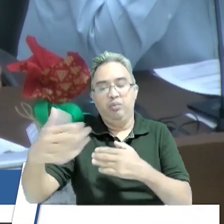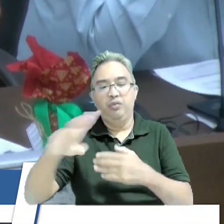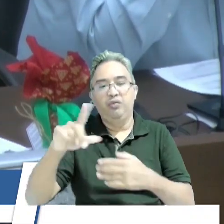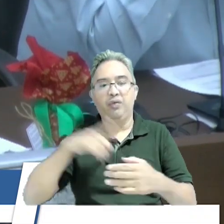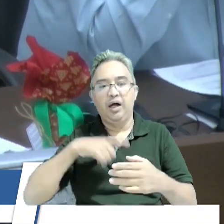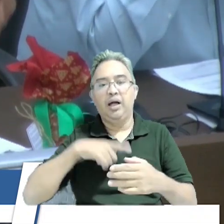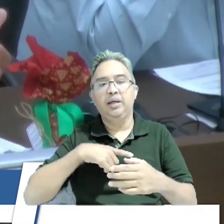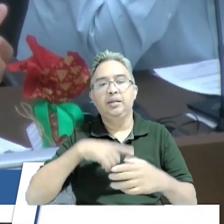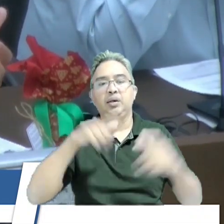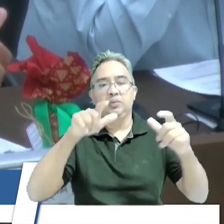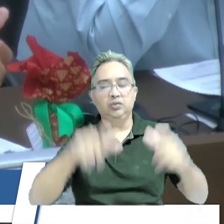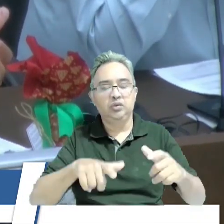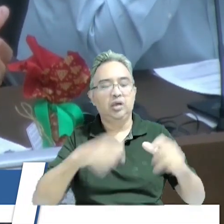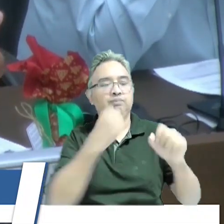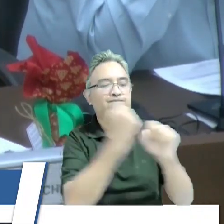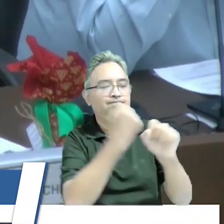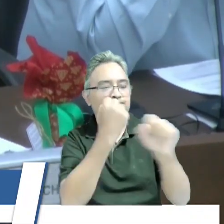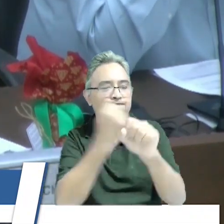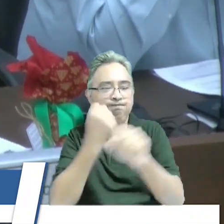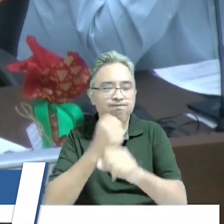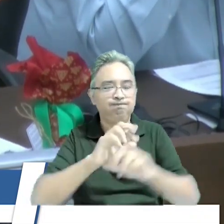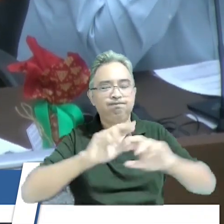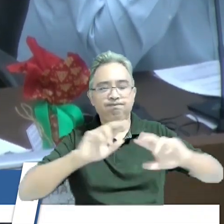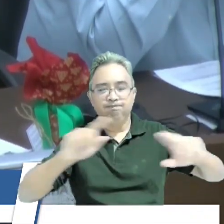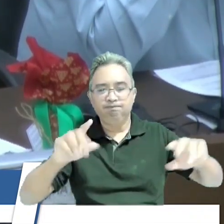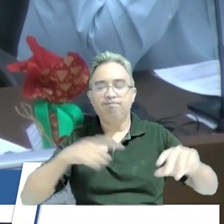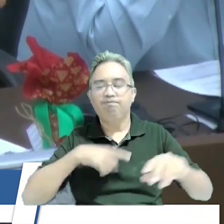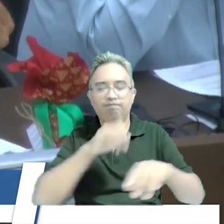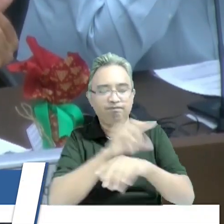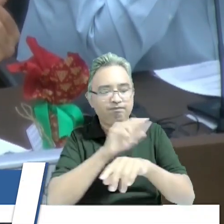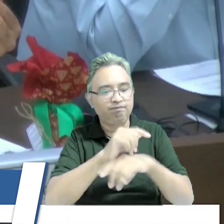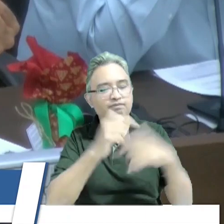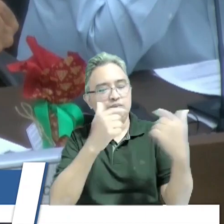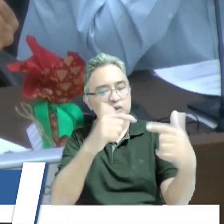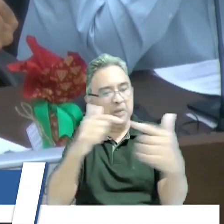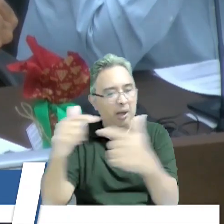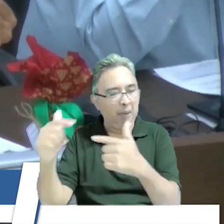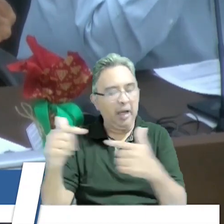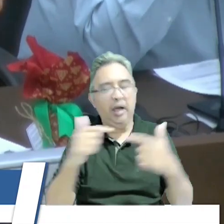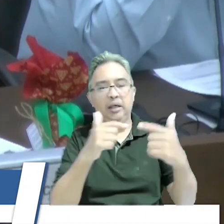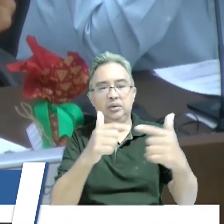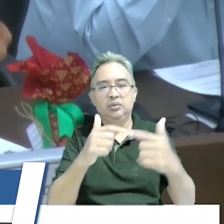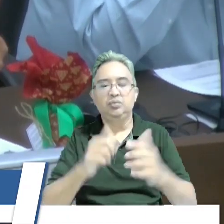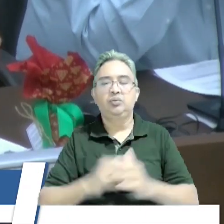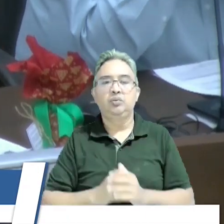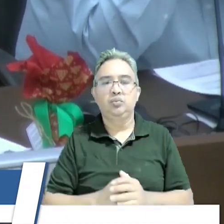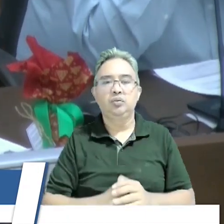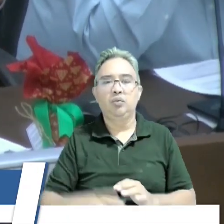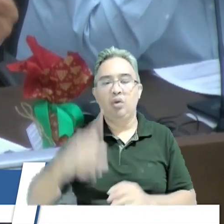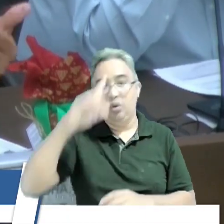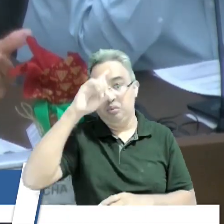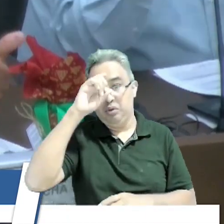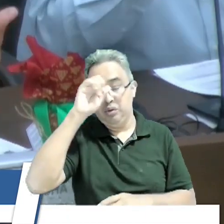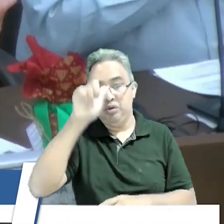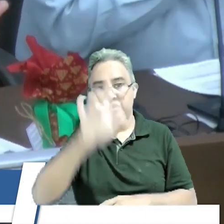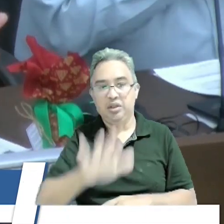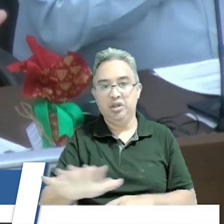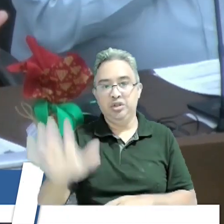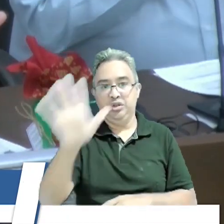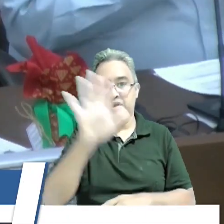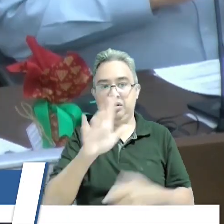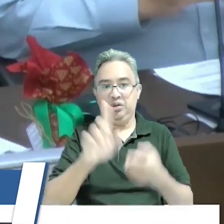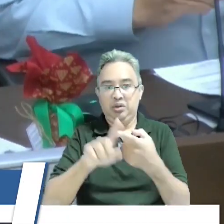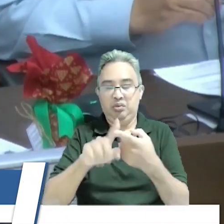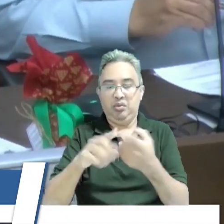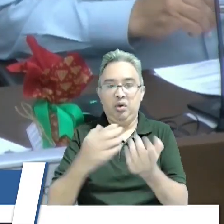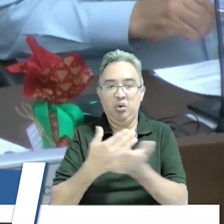obras, gerando empregos. O Hospital Regional Estadual já iniciou-se as